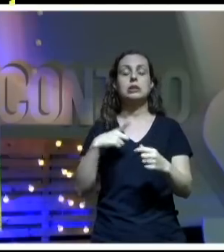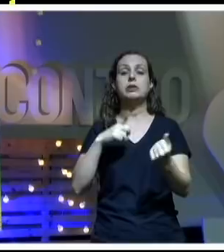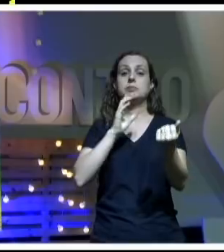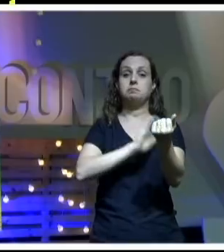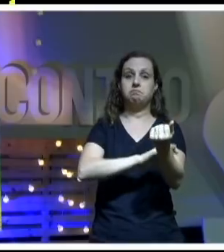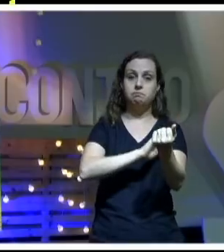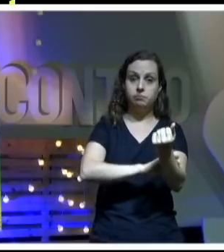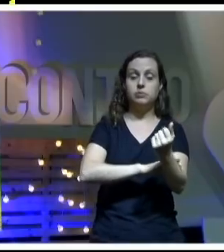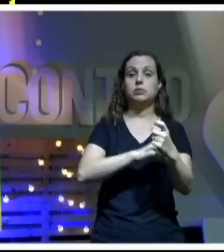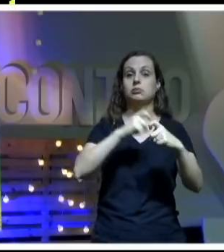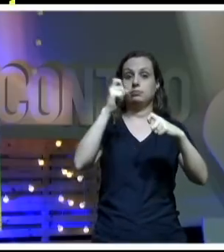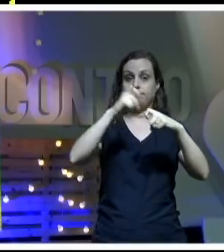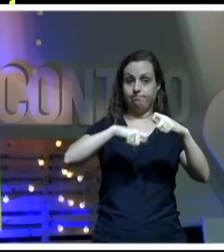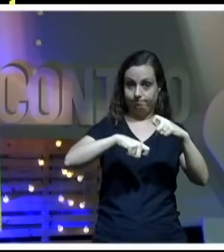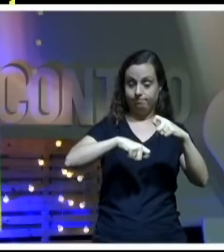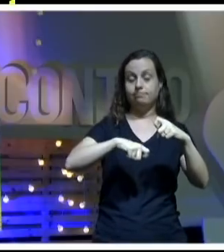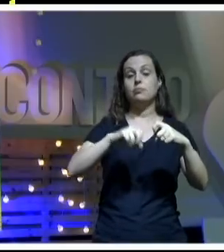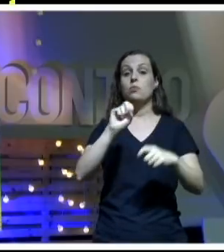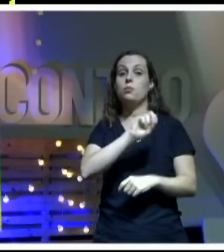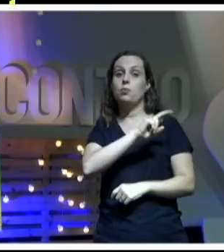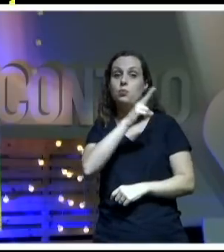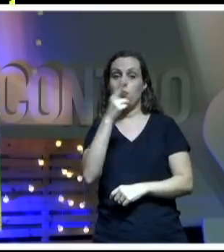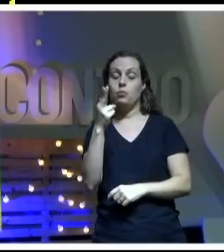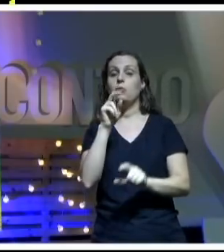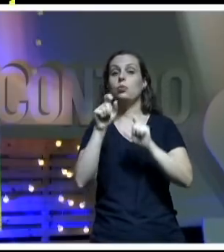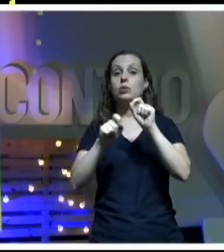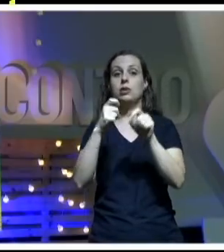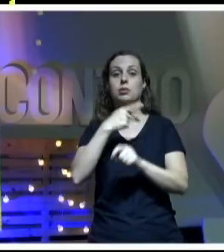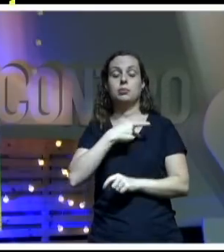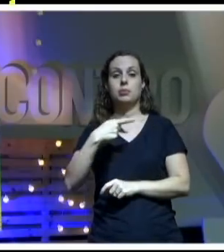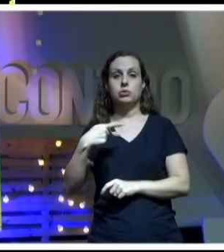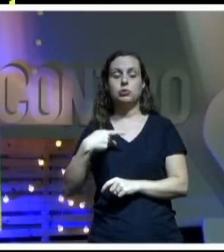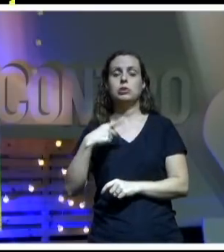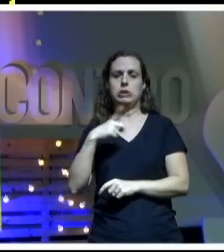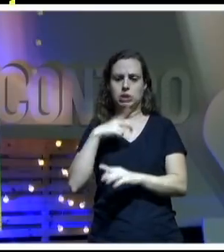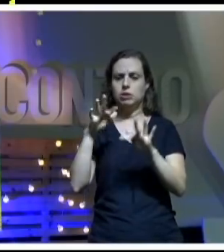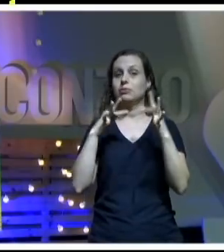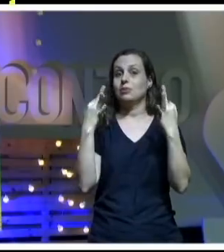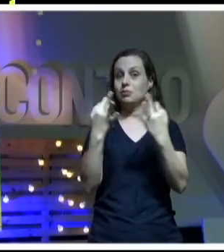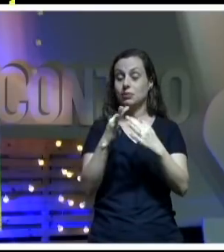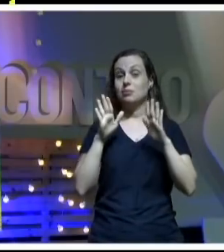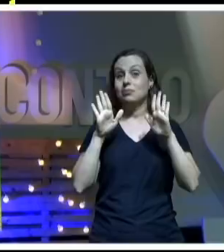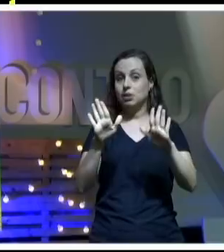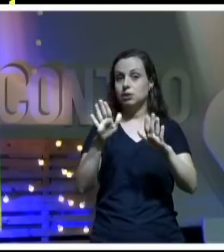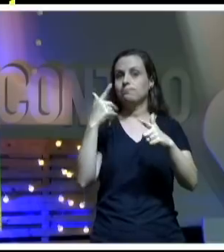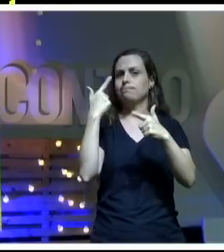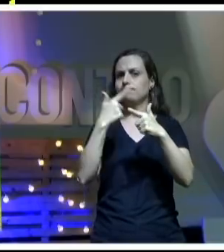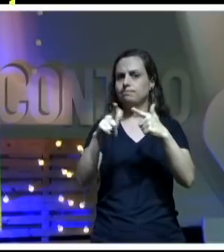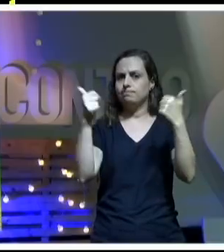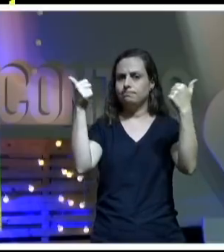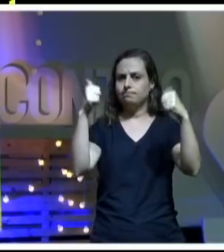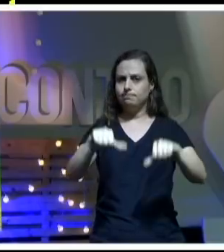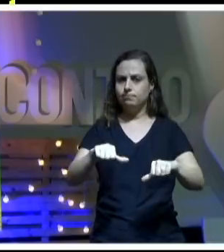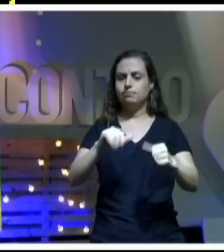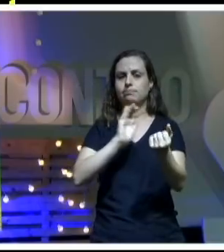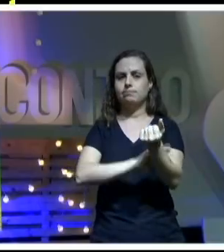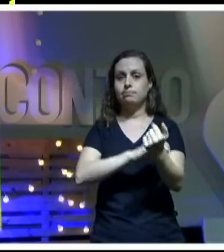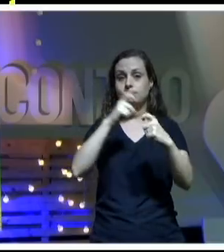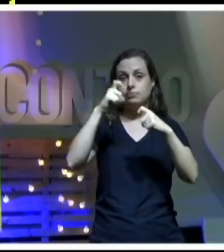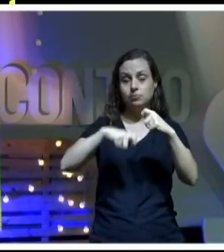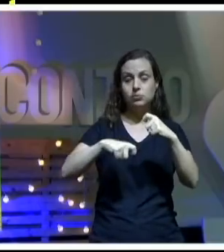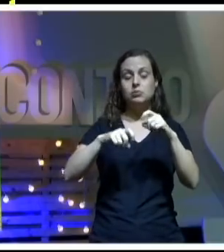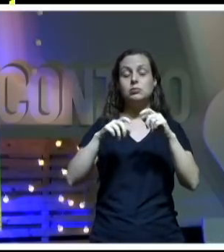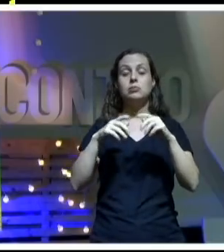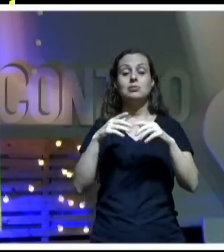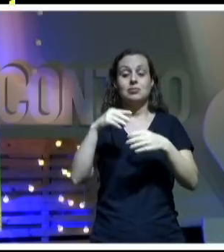transtornos sexuais até mesmo pastores que tira a própria vida pelos um dos grandes fatores é que eles não